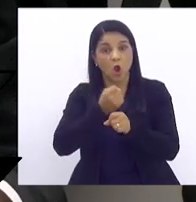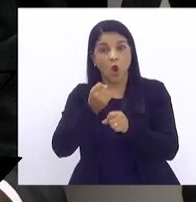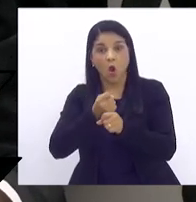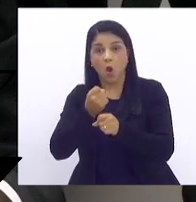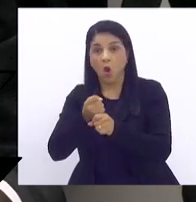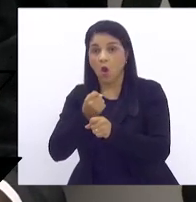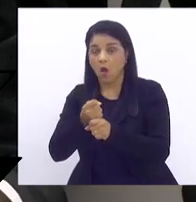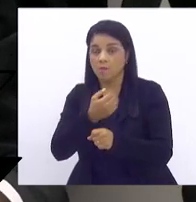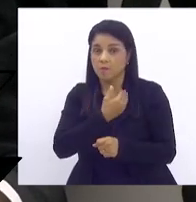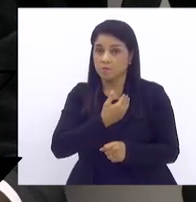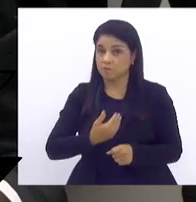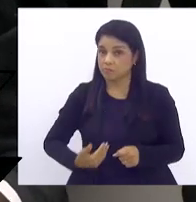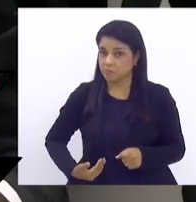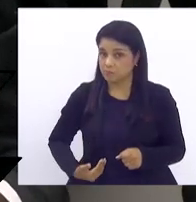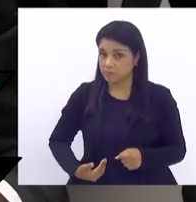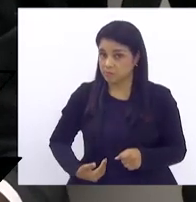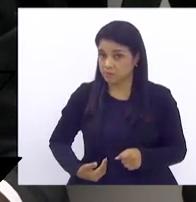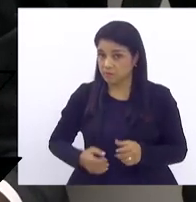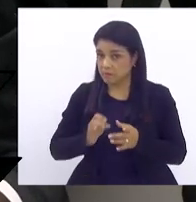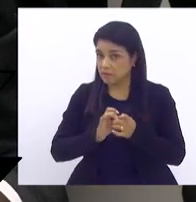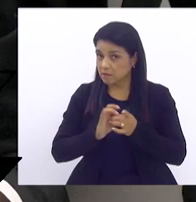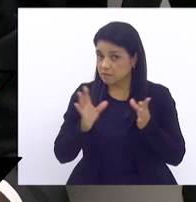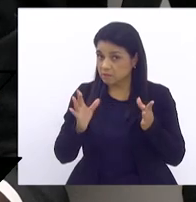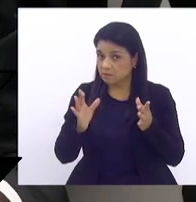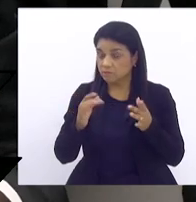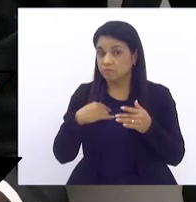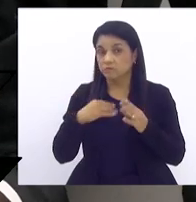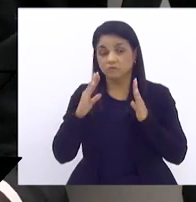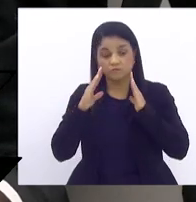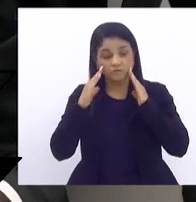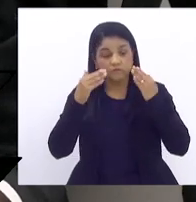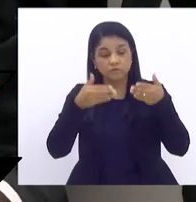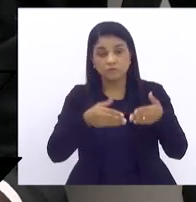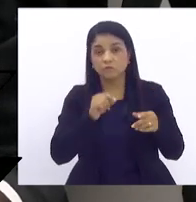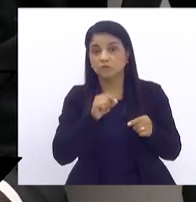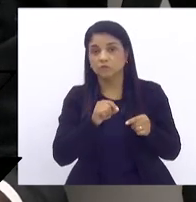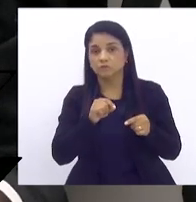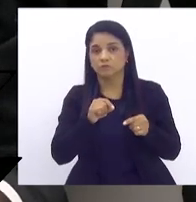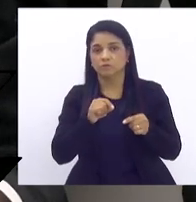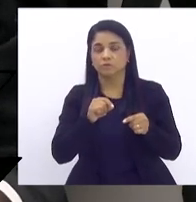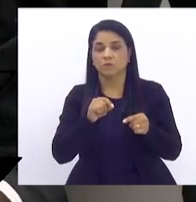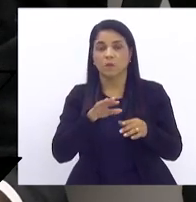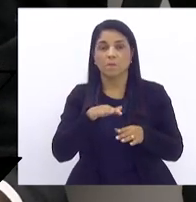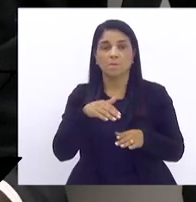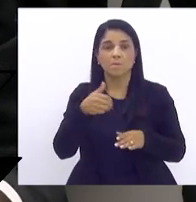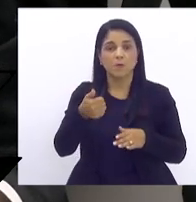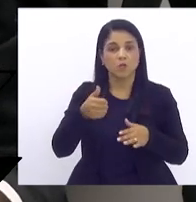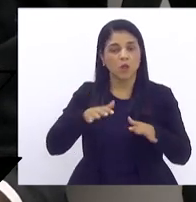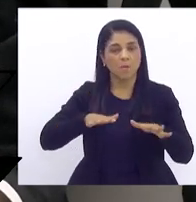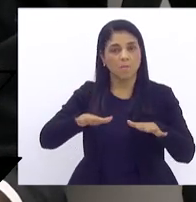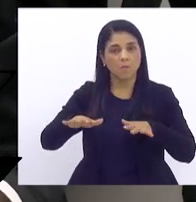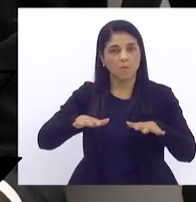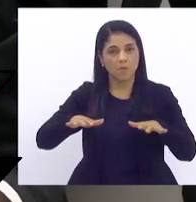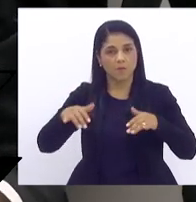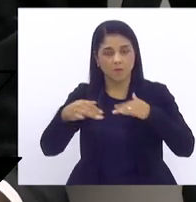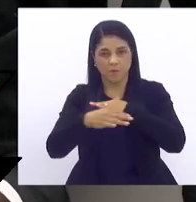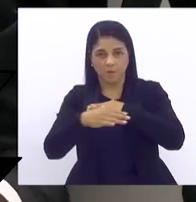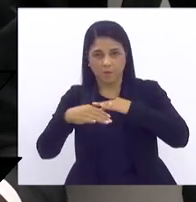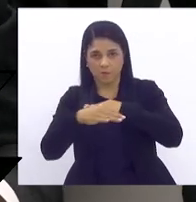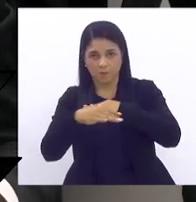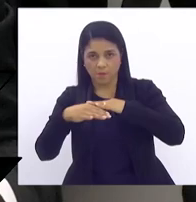pública. Obra pública com a finalidade de melhorar a mobilidade urbana na